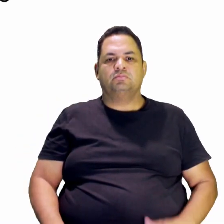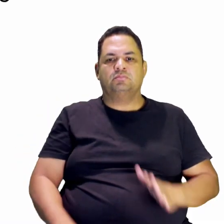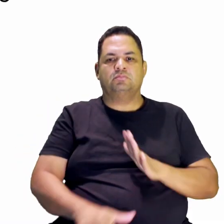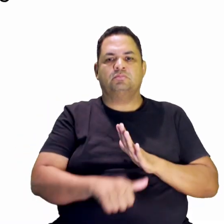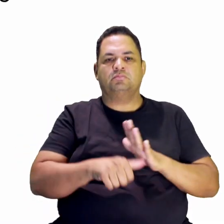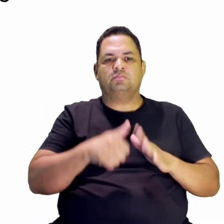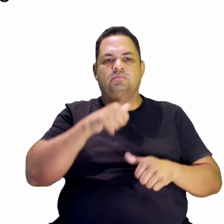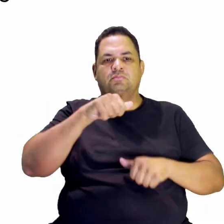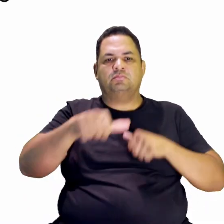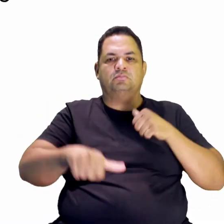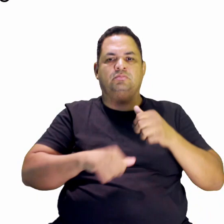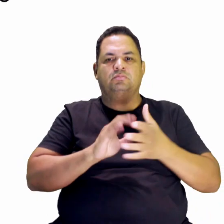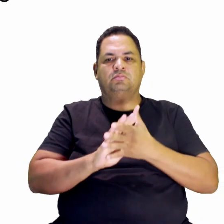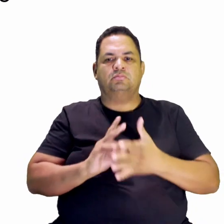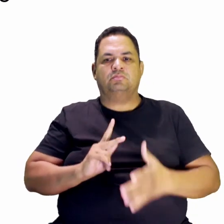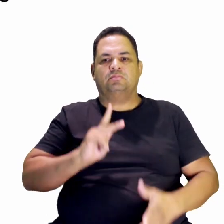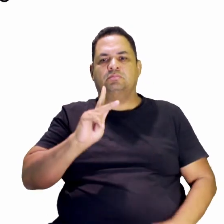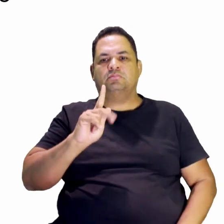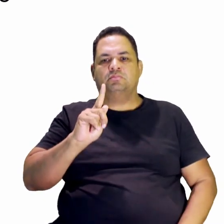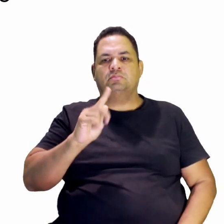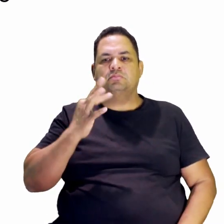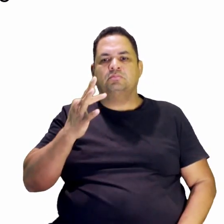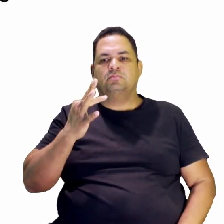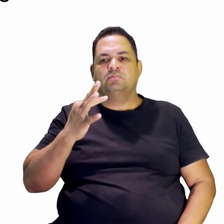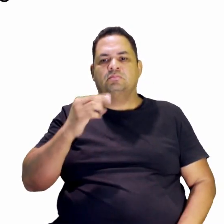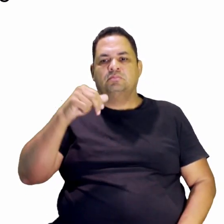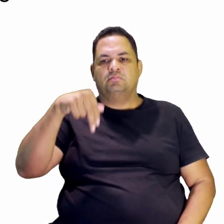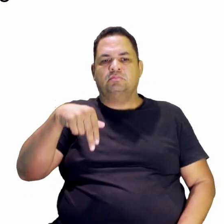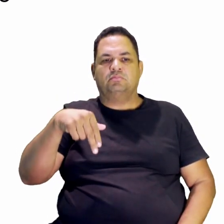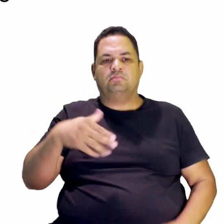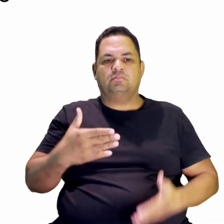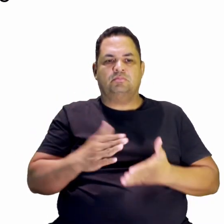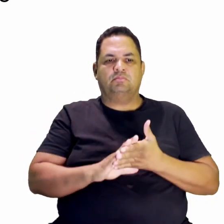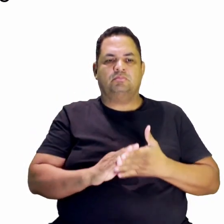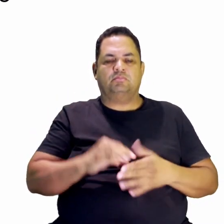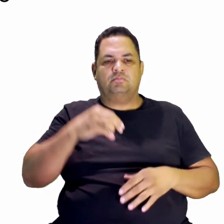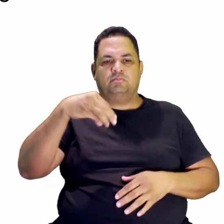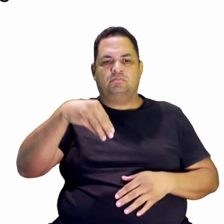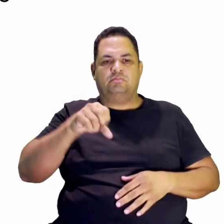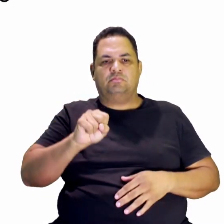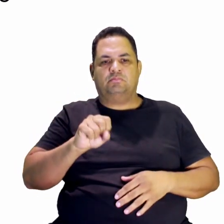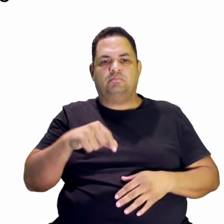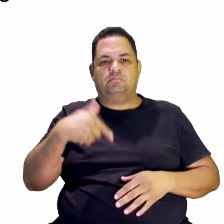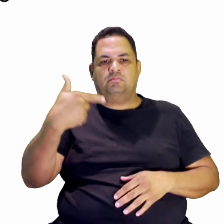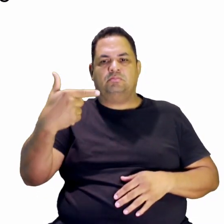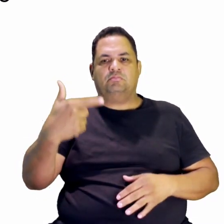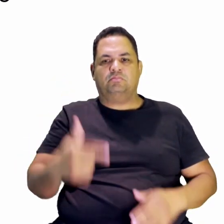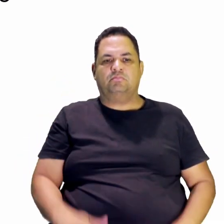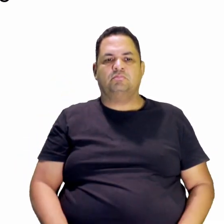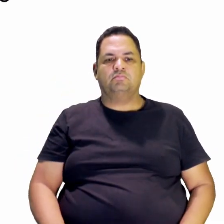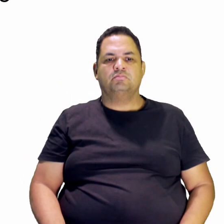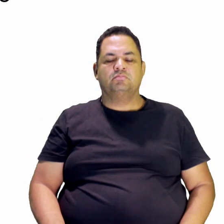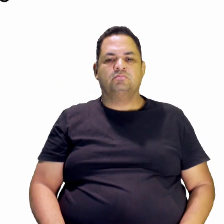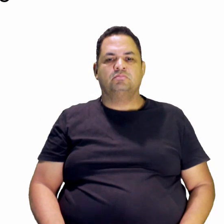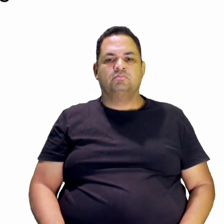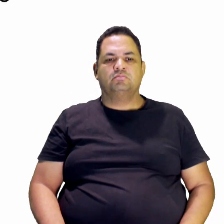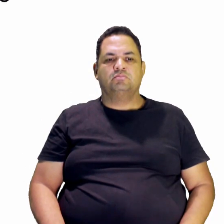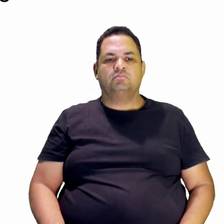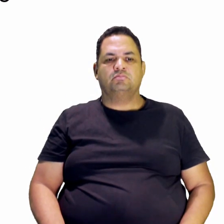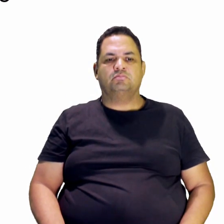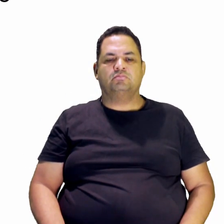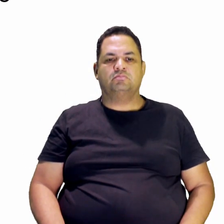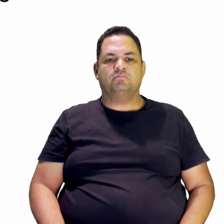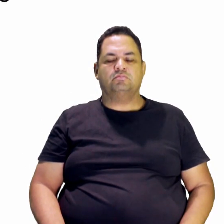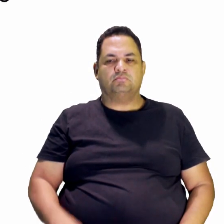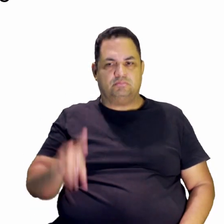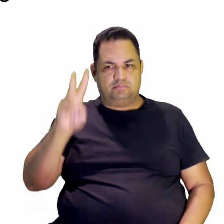primeiro, transformar kgf em newton, centímetro por segundo ao quadrado em metro por segundo ao quadrado, certo? 10 N é 1